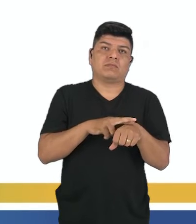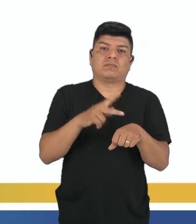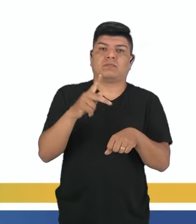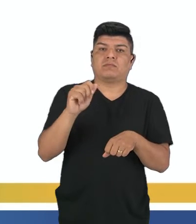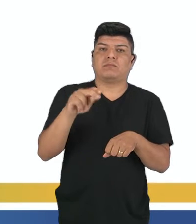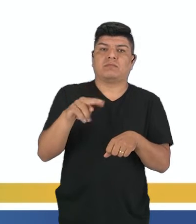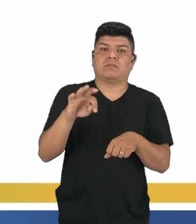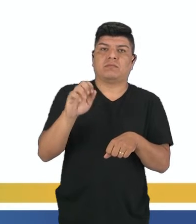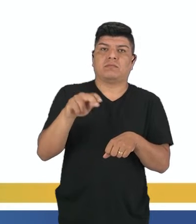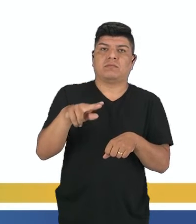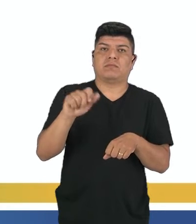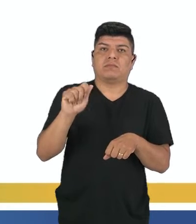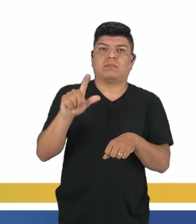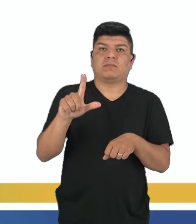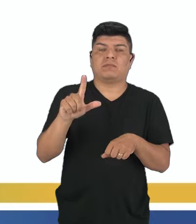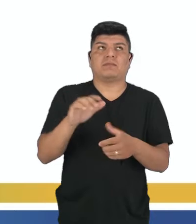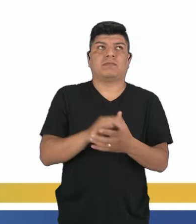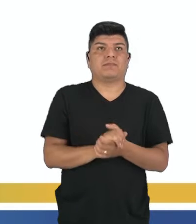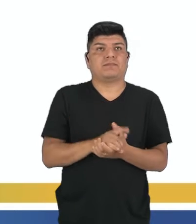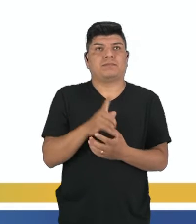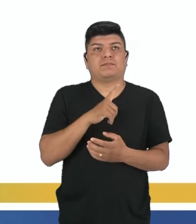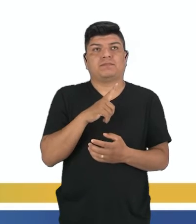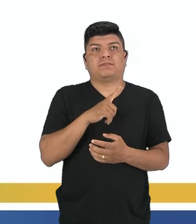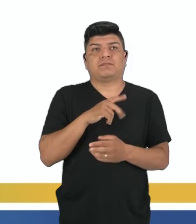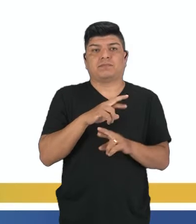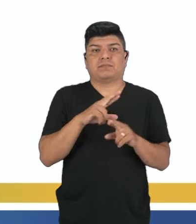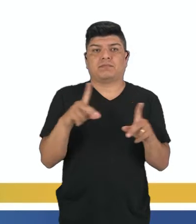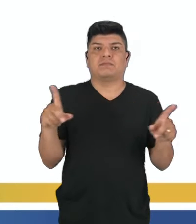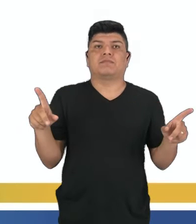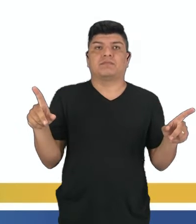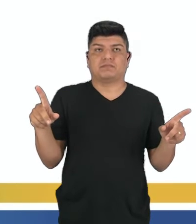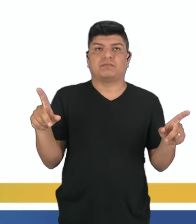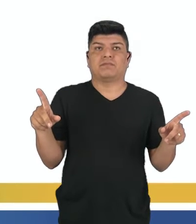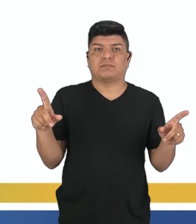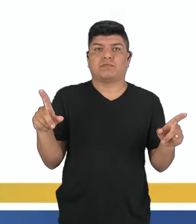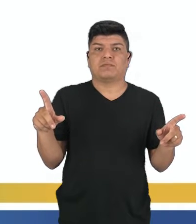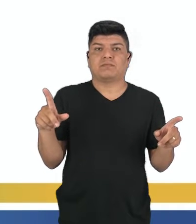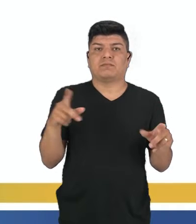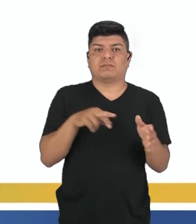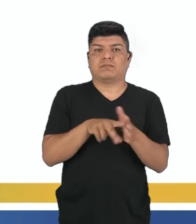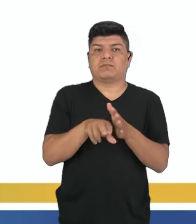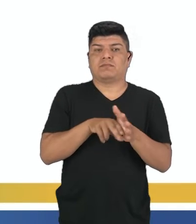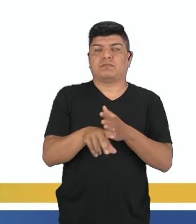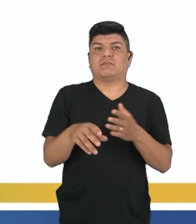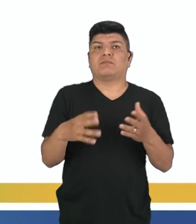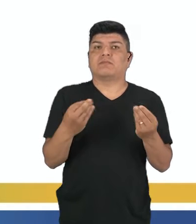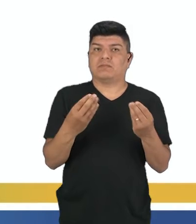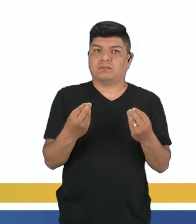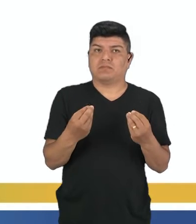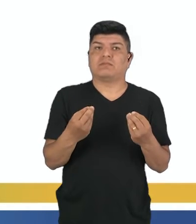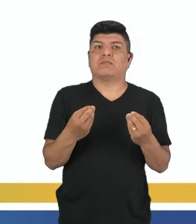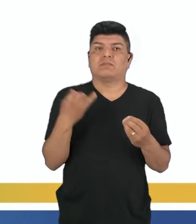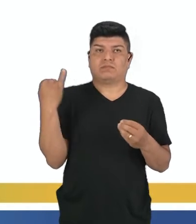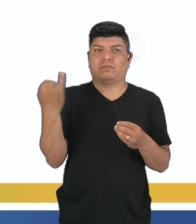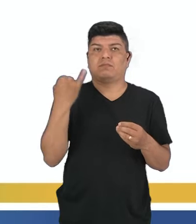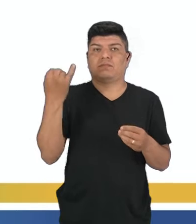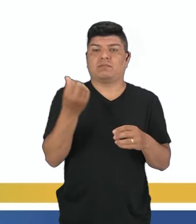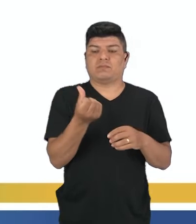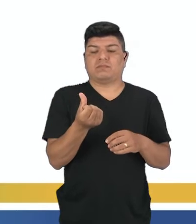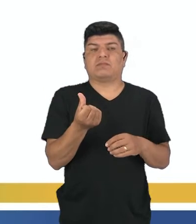Então, como vocês podem ver, o nosso Brasil possui uma diversidade biológica muito grande dentro desses 6